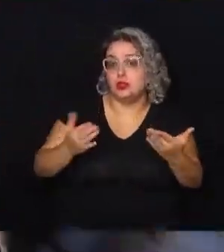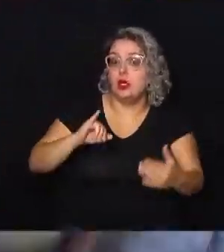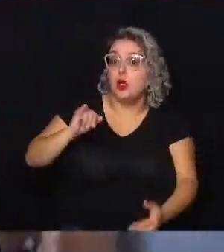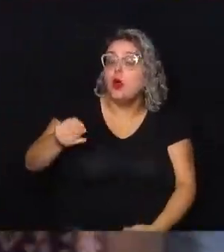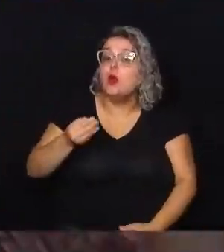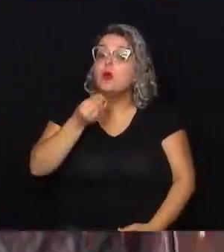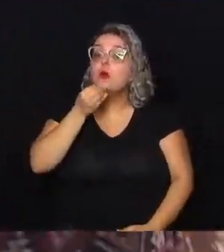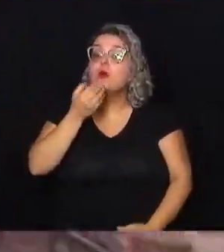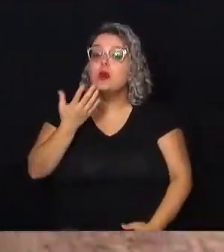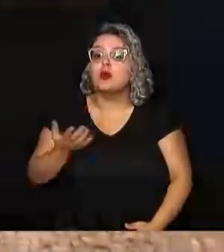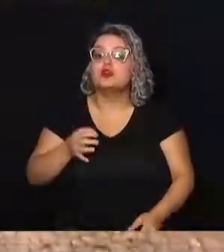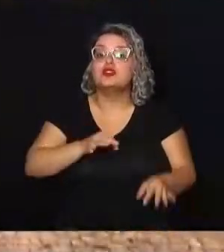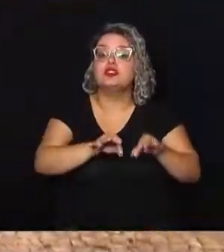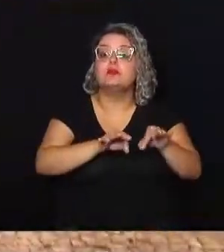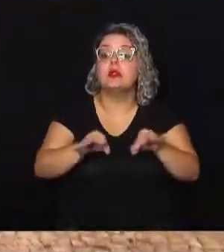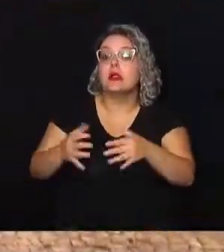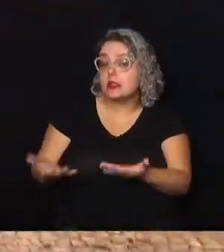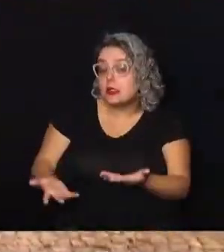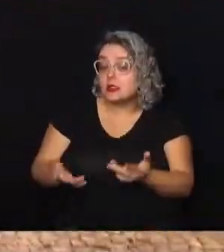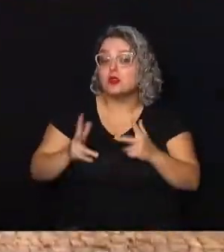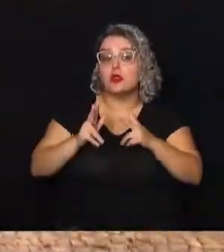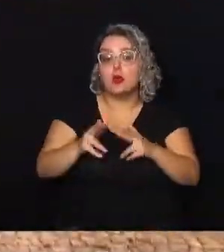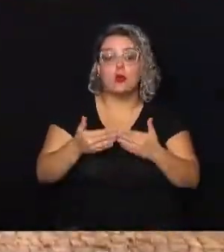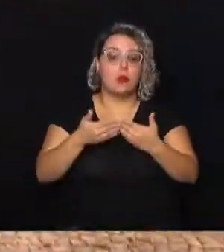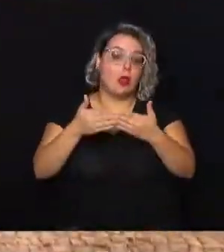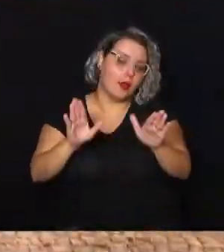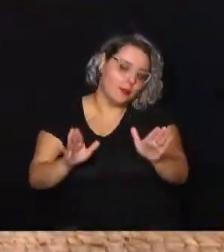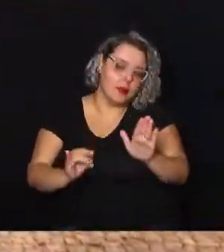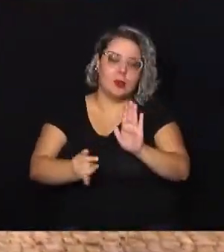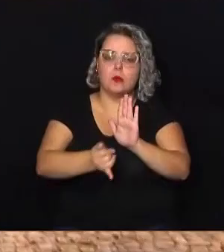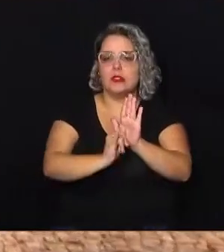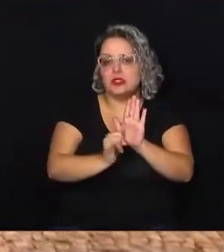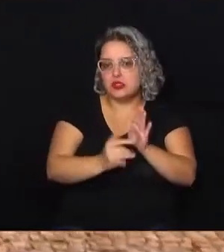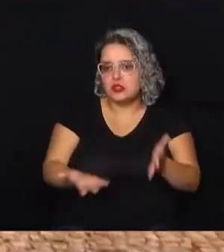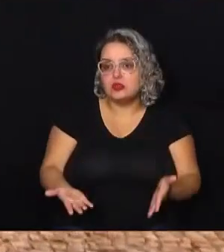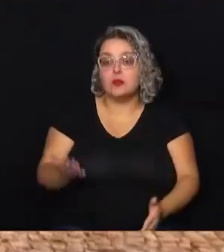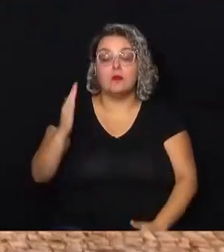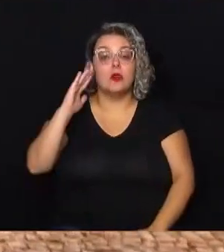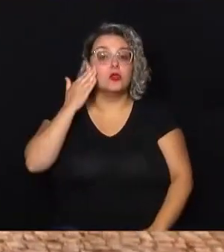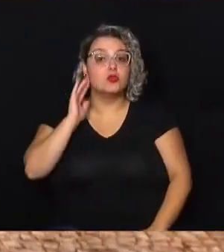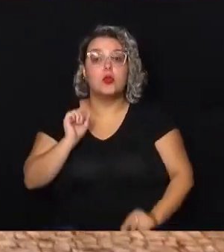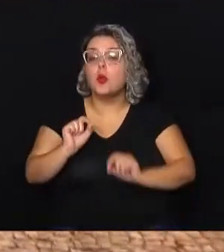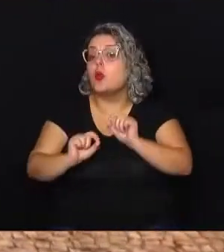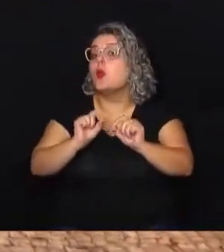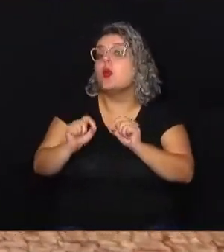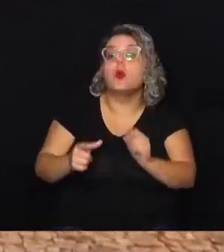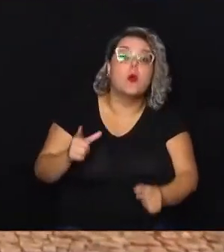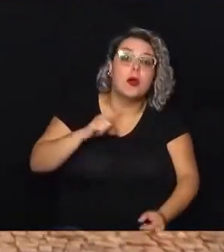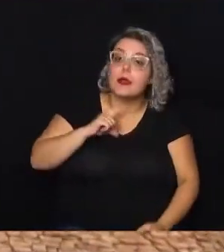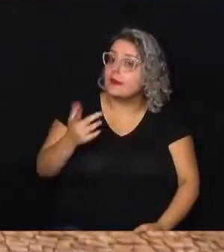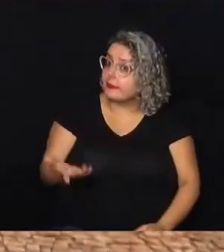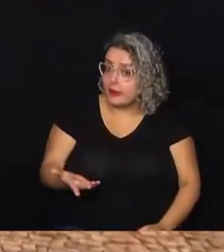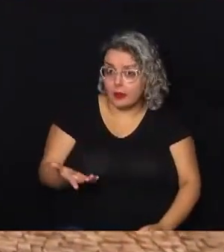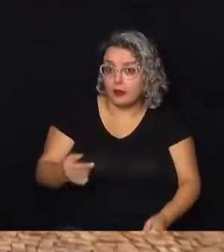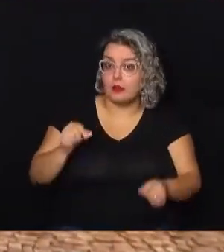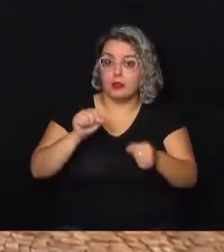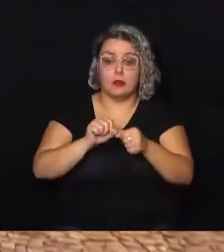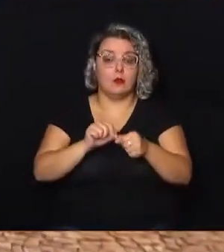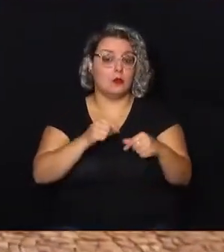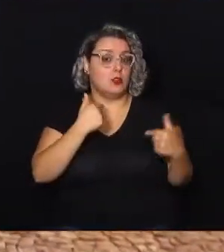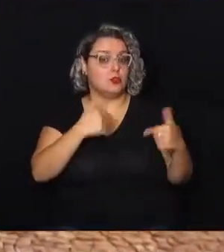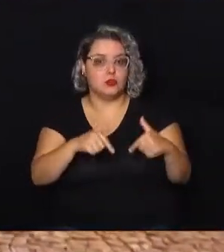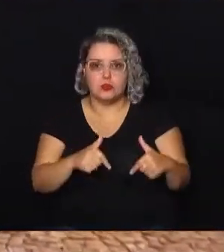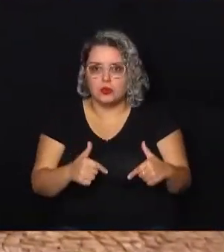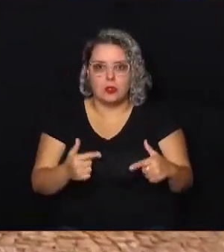oportunidade de planejamento. Como a gente abriu esse edital, fez o entendimento do que a gente ia ter, fez um trabalho muito